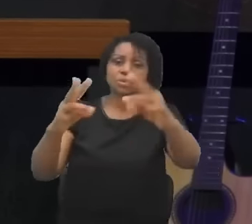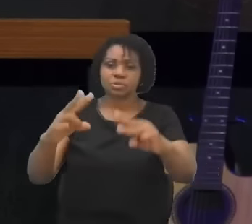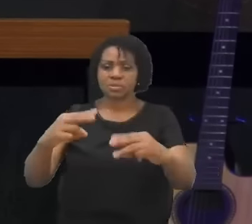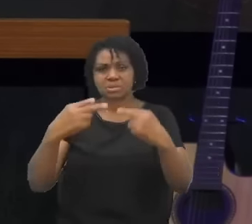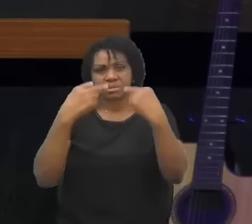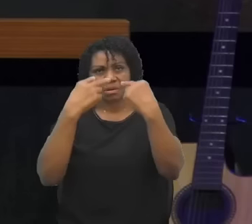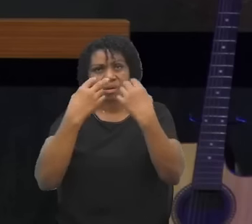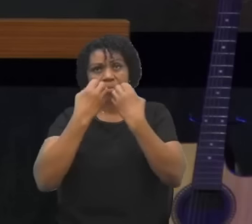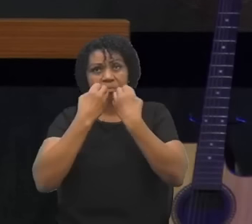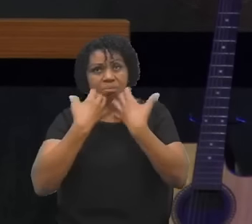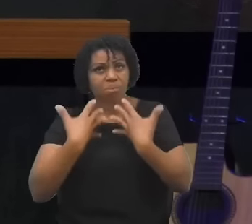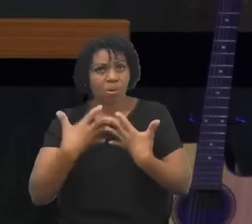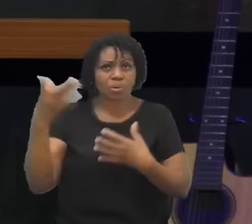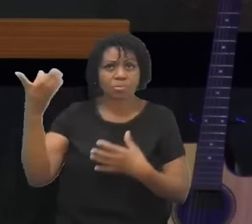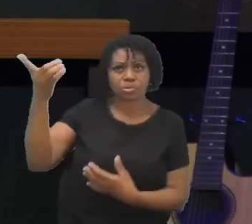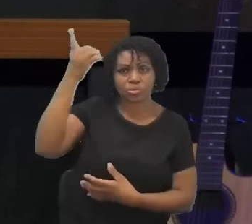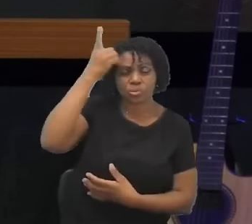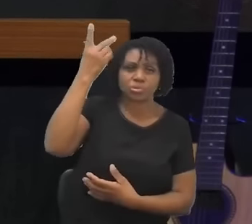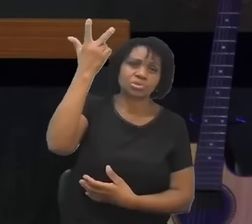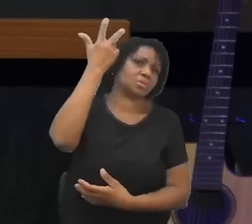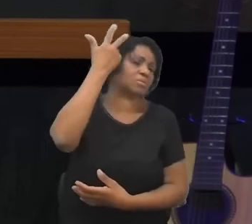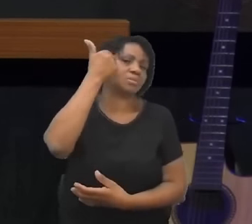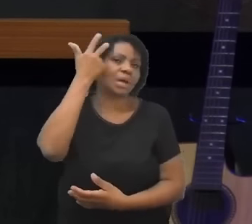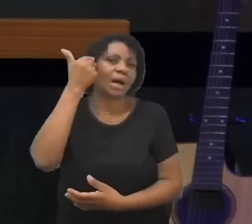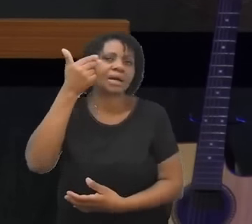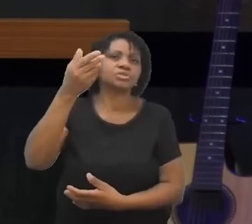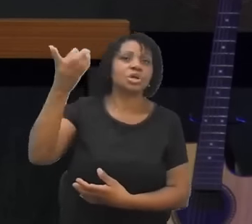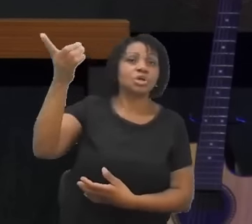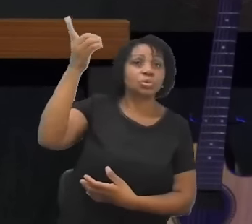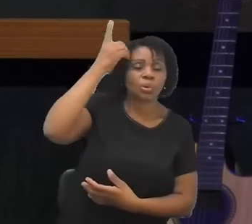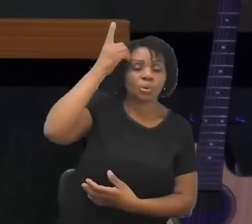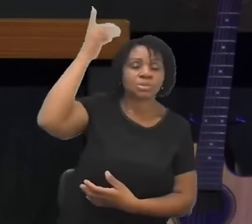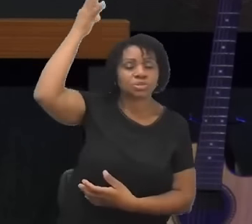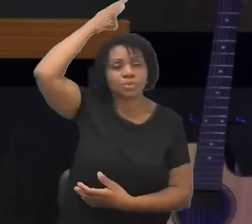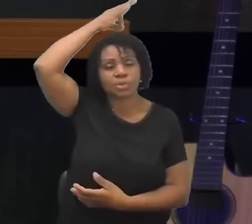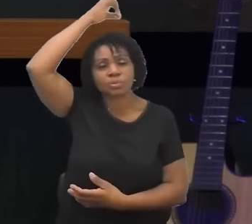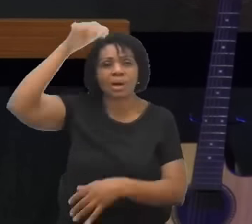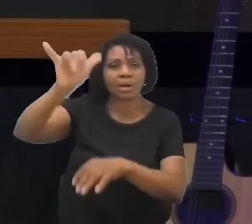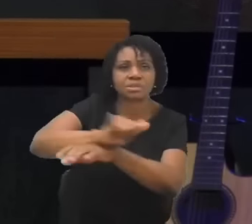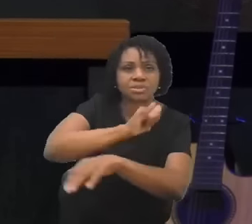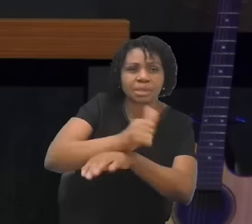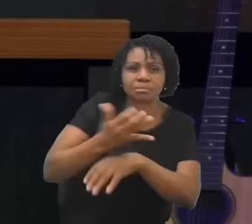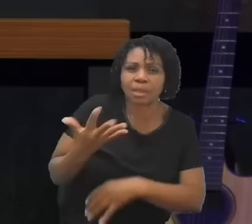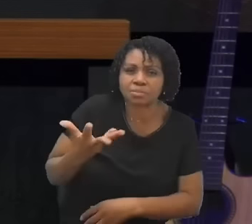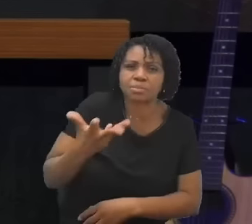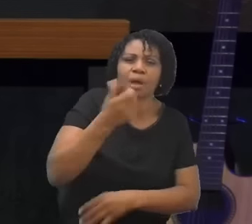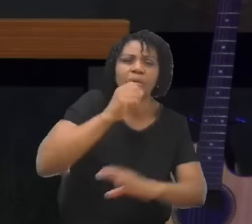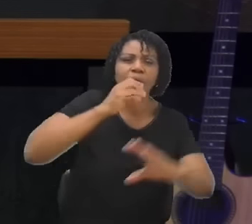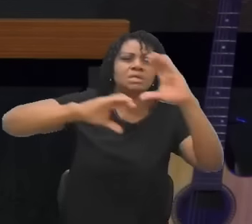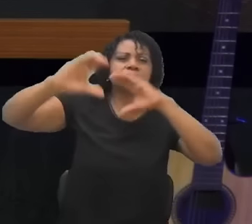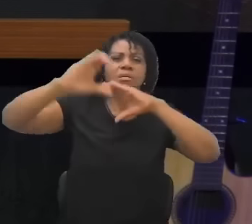de bom, de dons naturais, de dons espirituais, de habilidades, tudo. Se eu canto bem, se eu toco bem, se